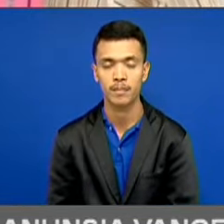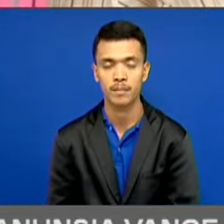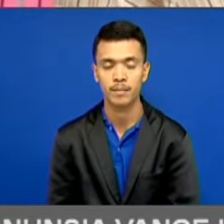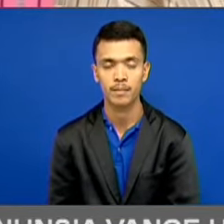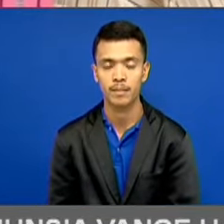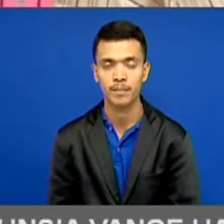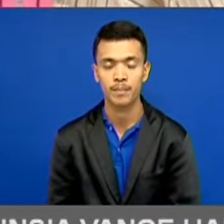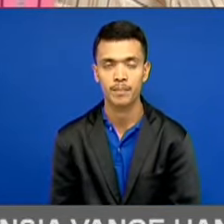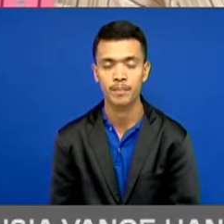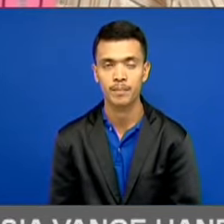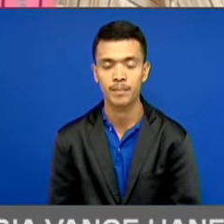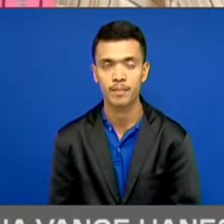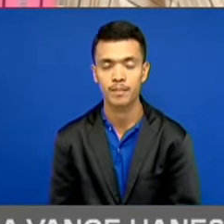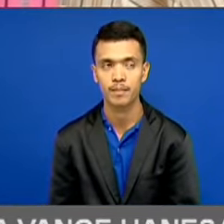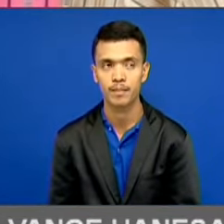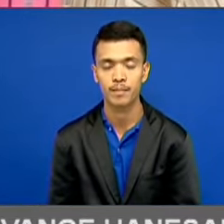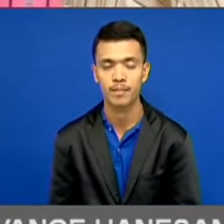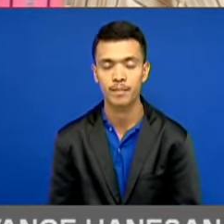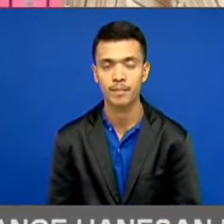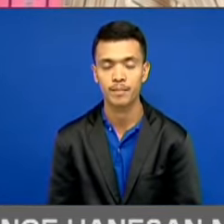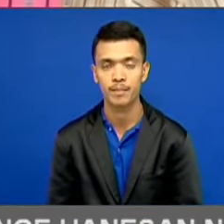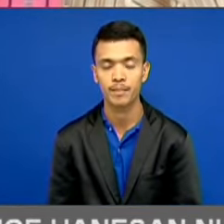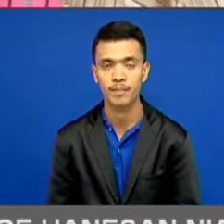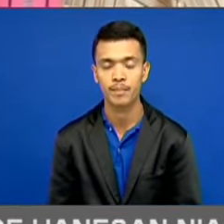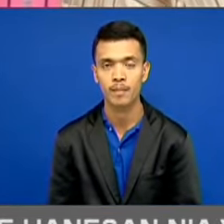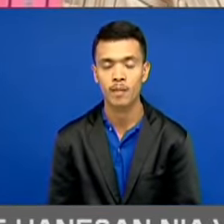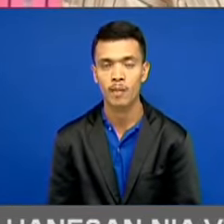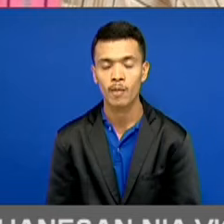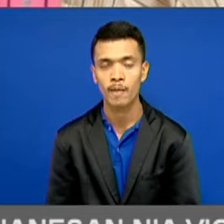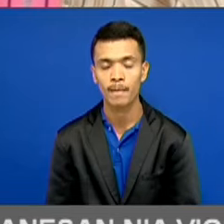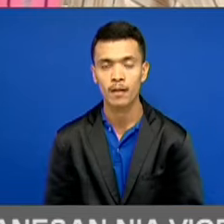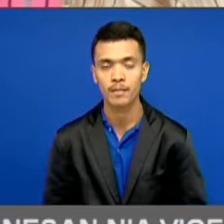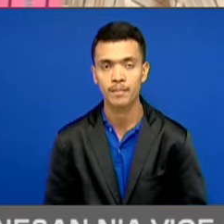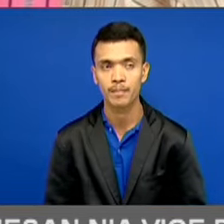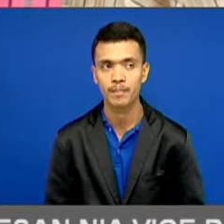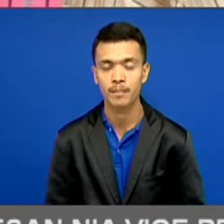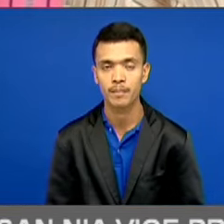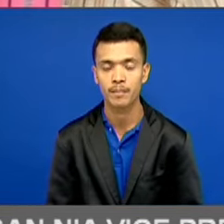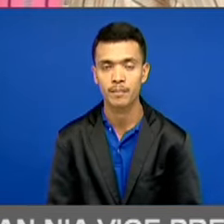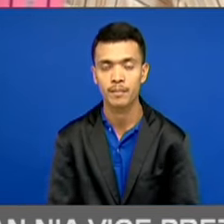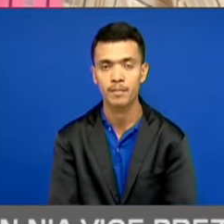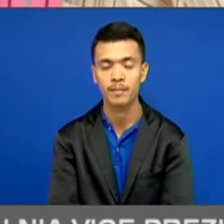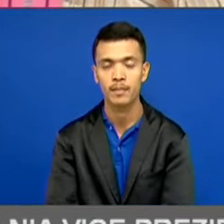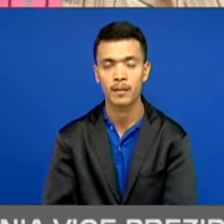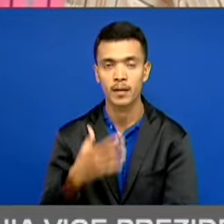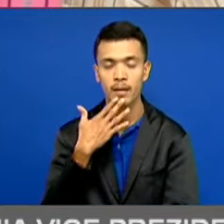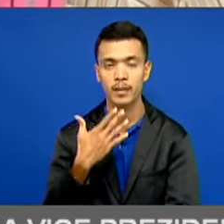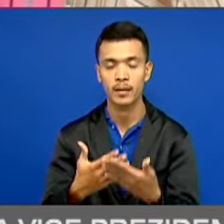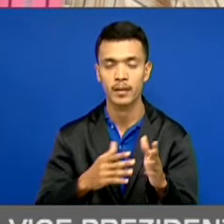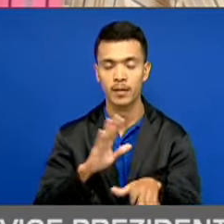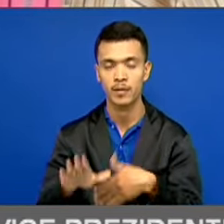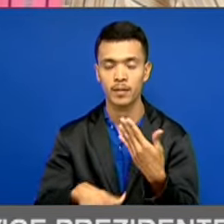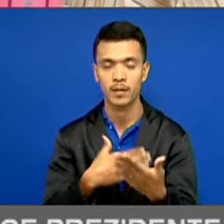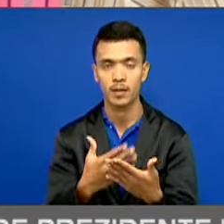Thank you. De cuvinte, este telespectador este momento pode fazer